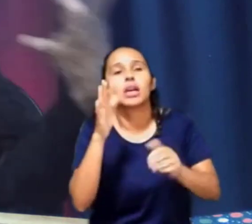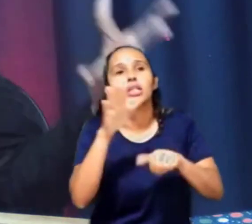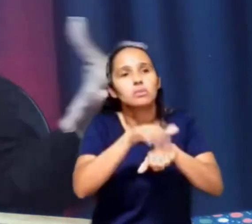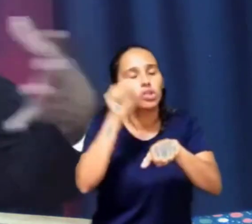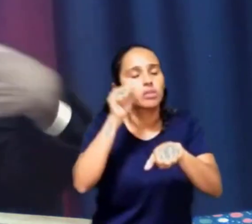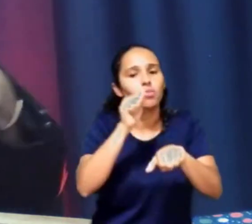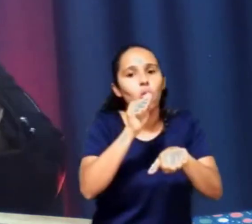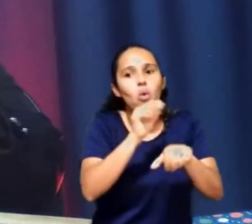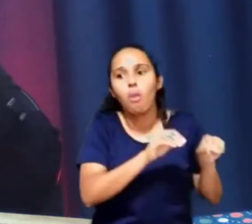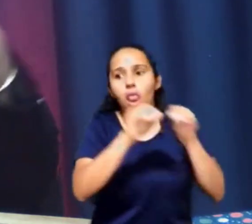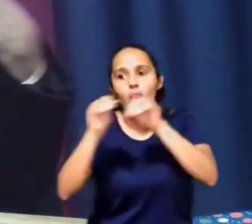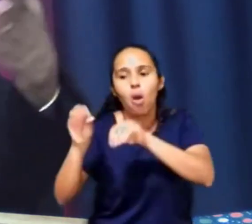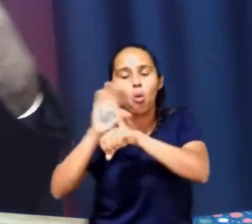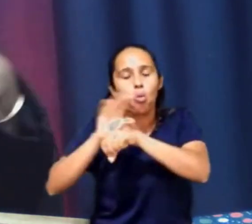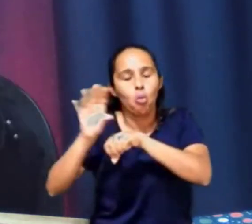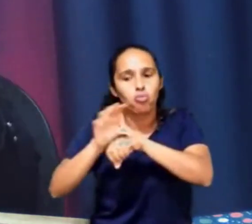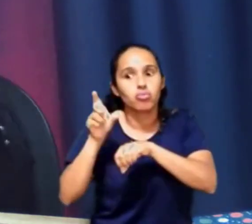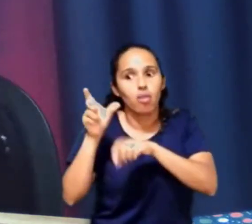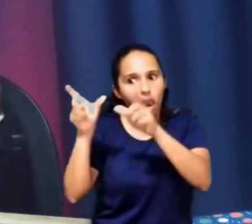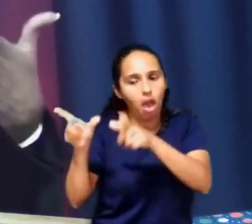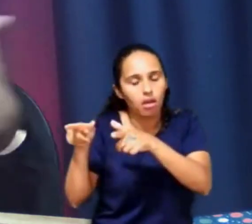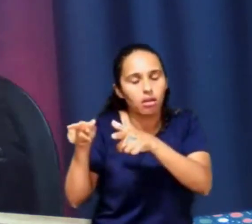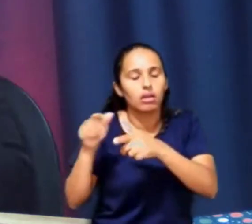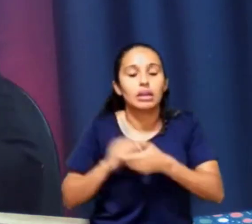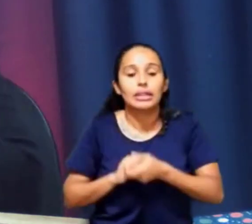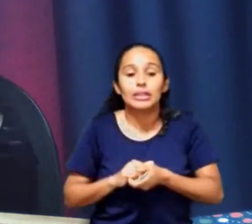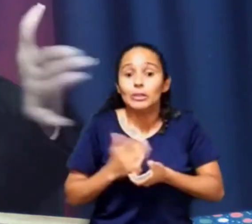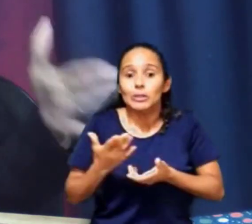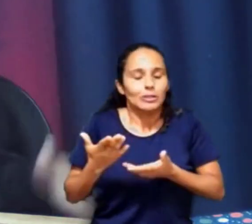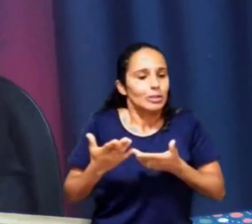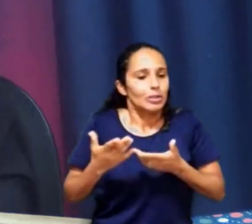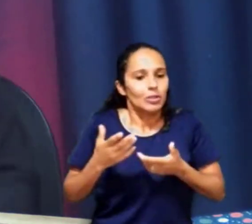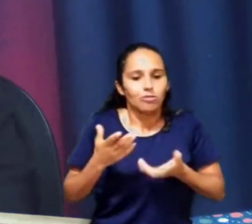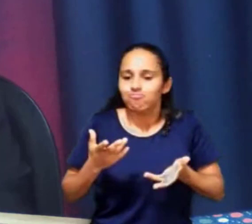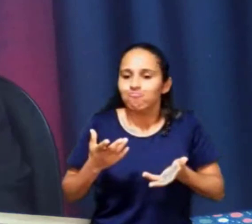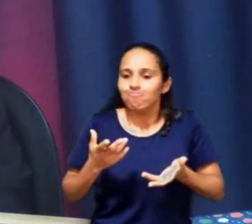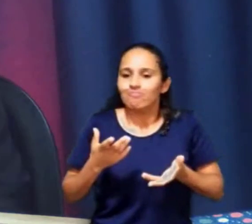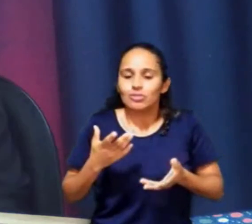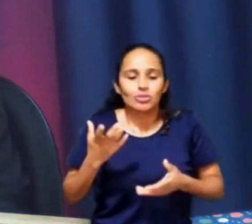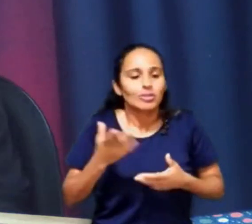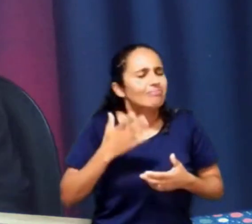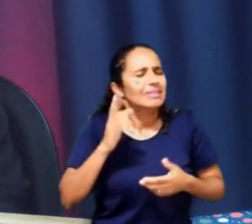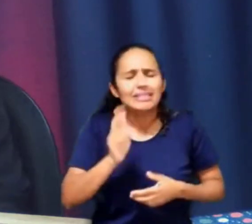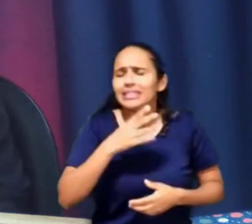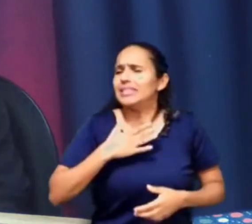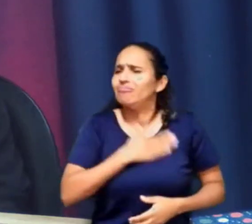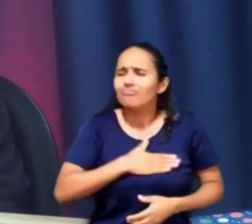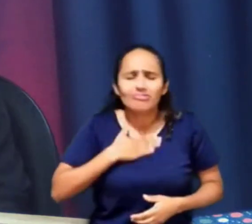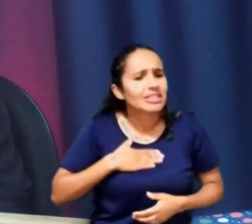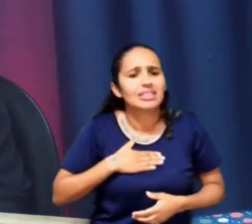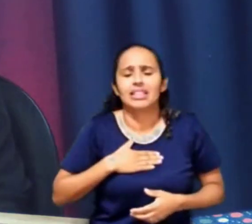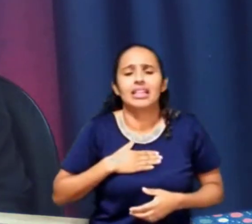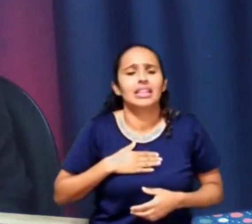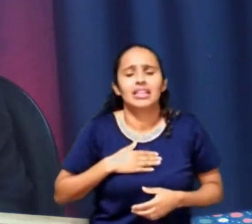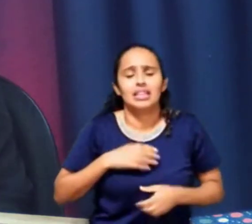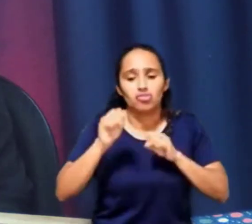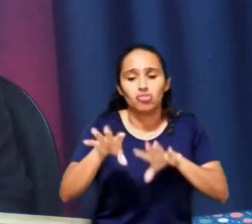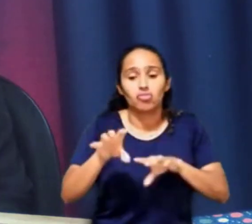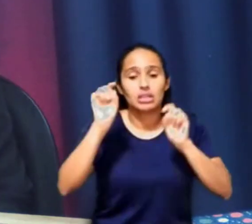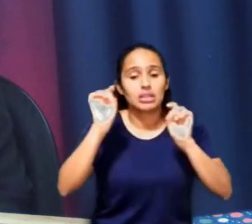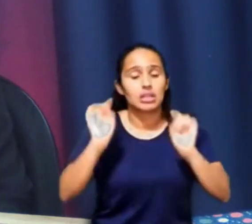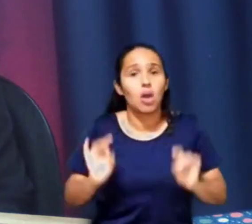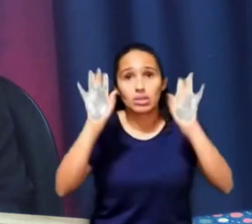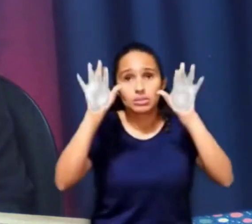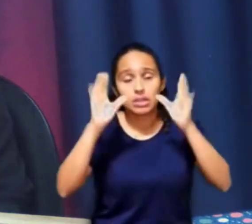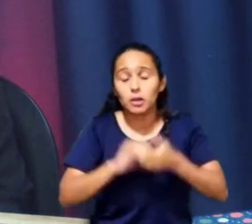era mais a que pensa, eu sempre gostei, para mim, educação especial nunca saiu da minha vida, mas eu comecei a